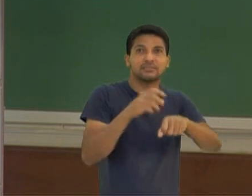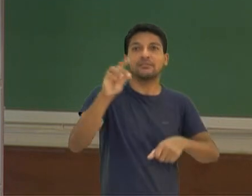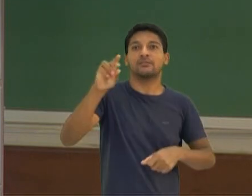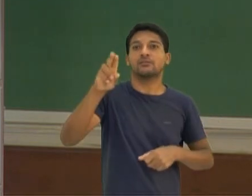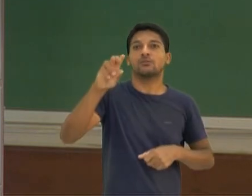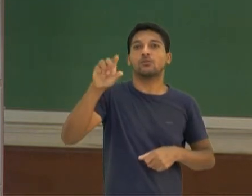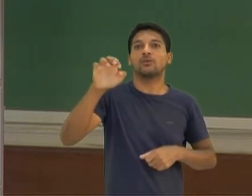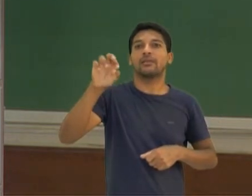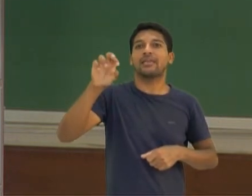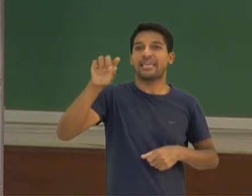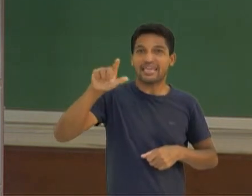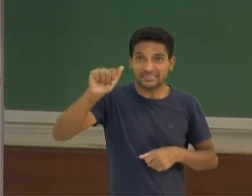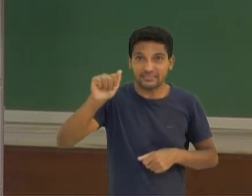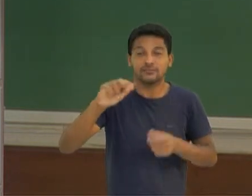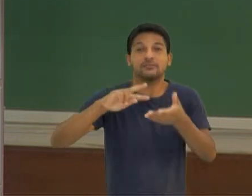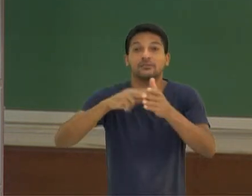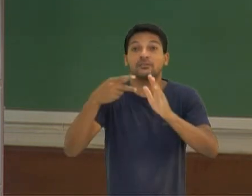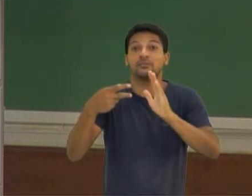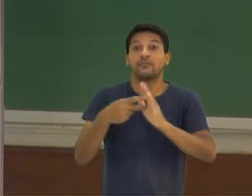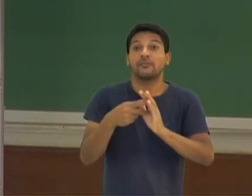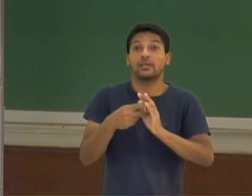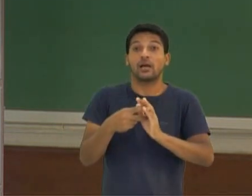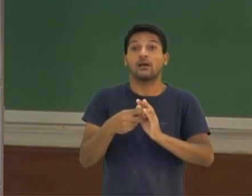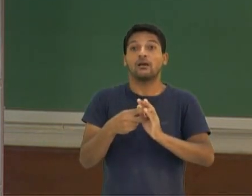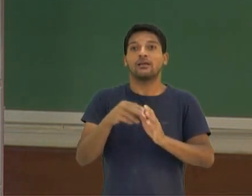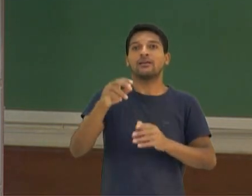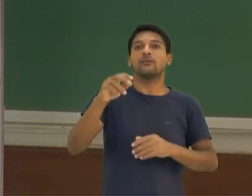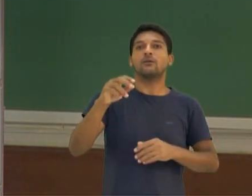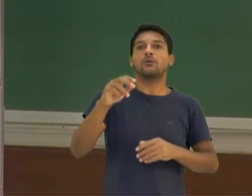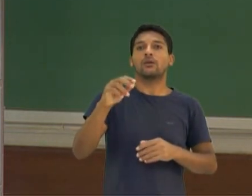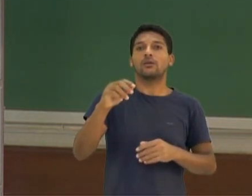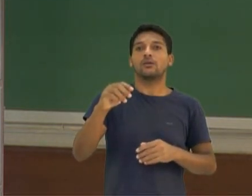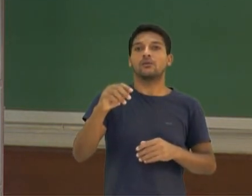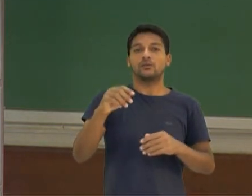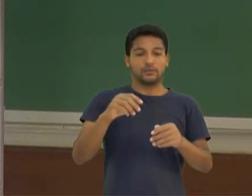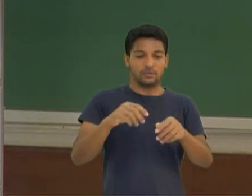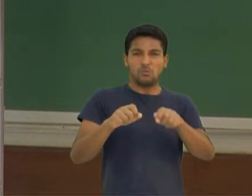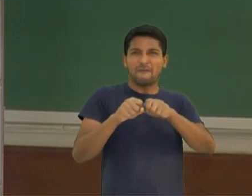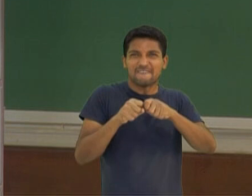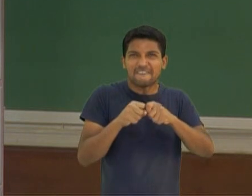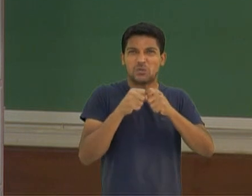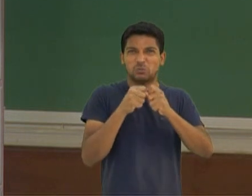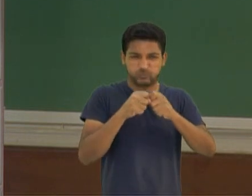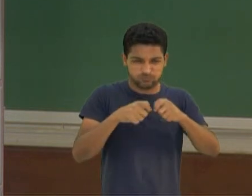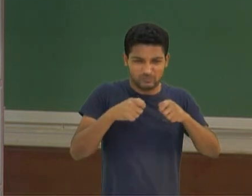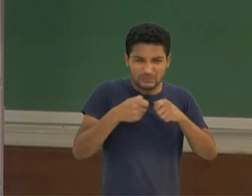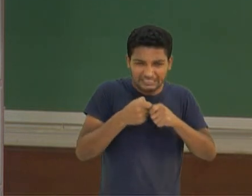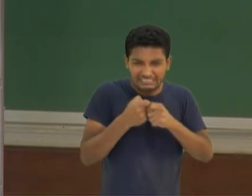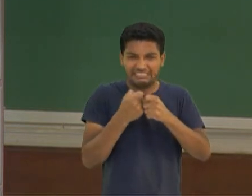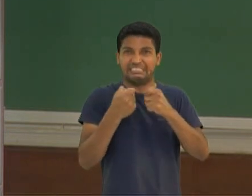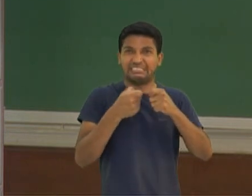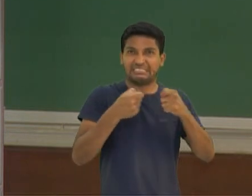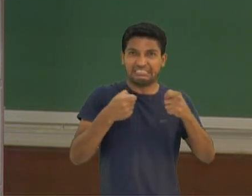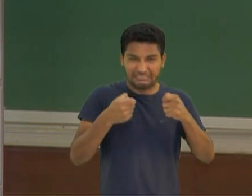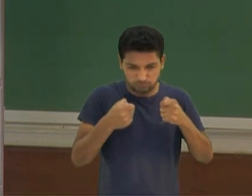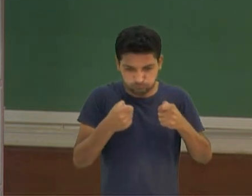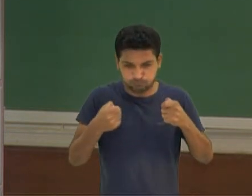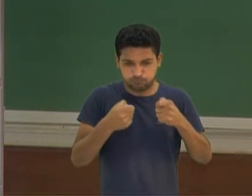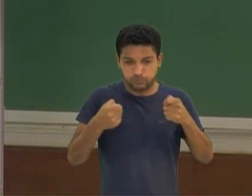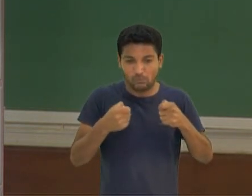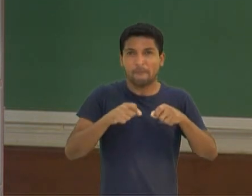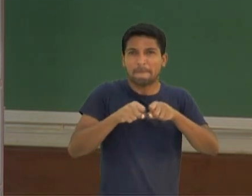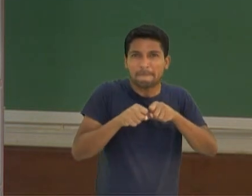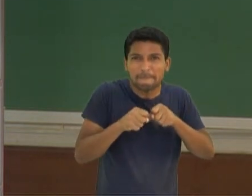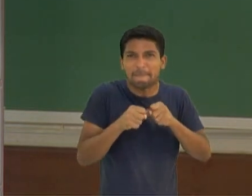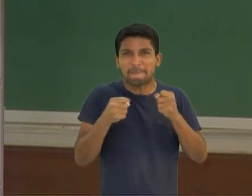com a resistência desse material ao impacto, beleza? A questão da deformação